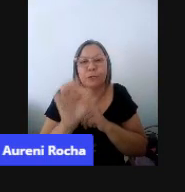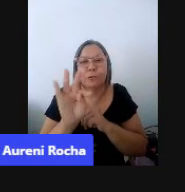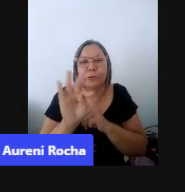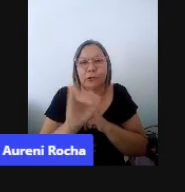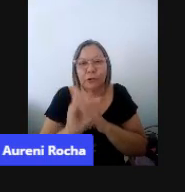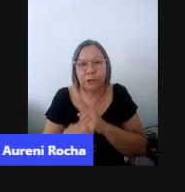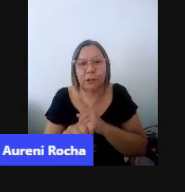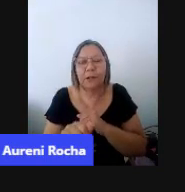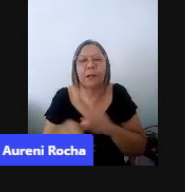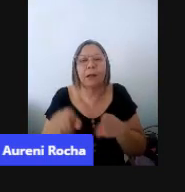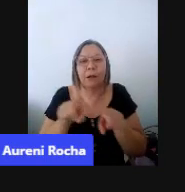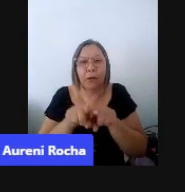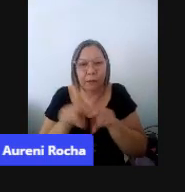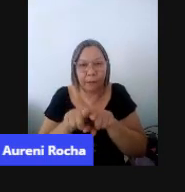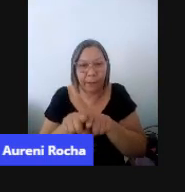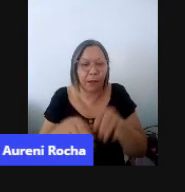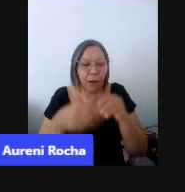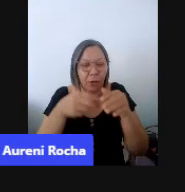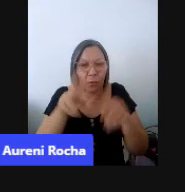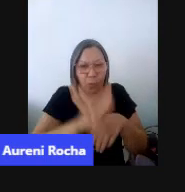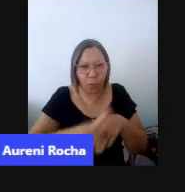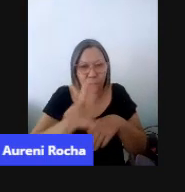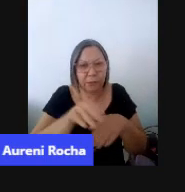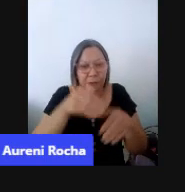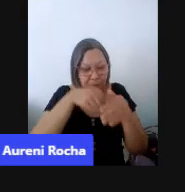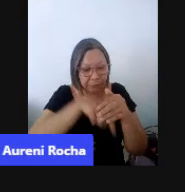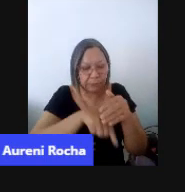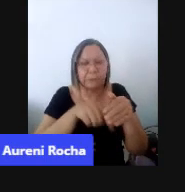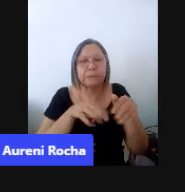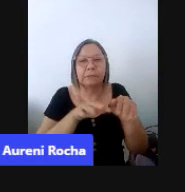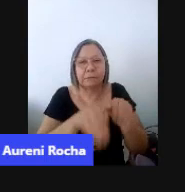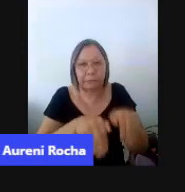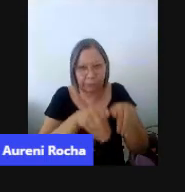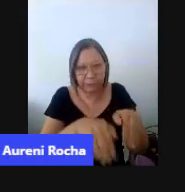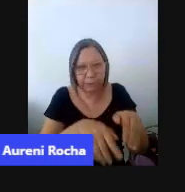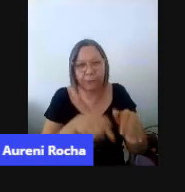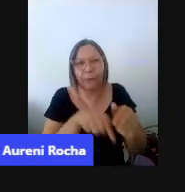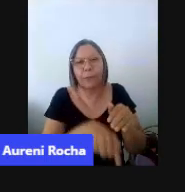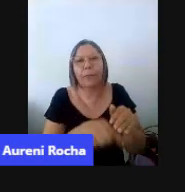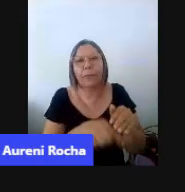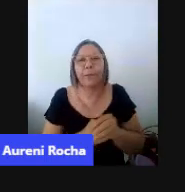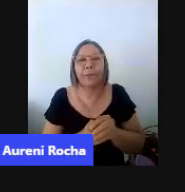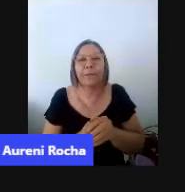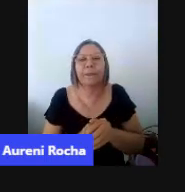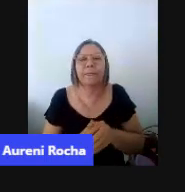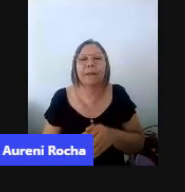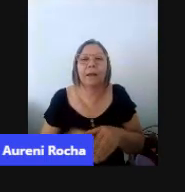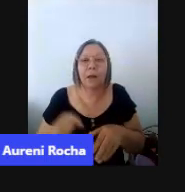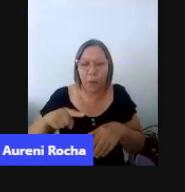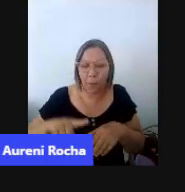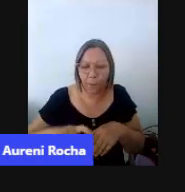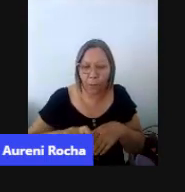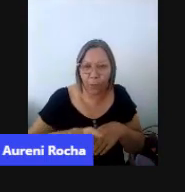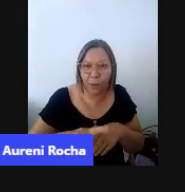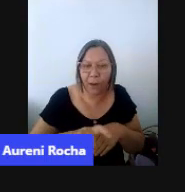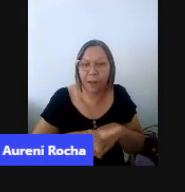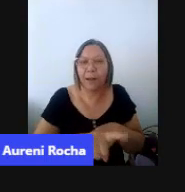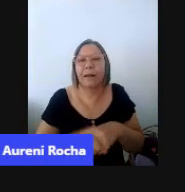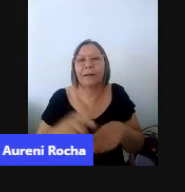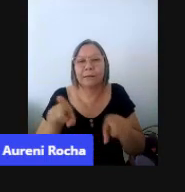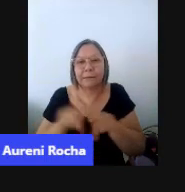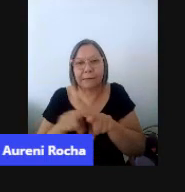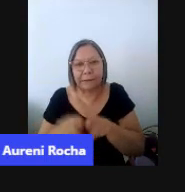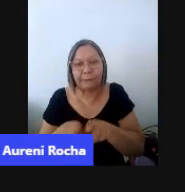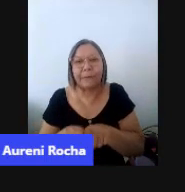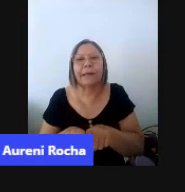né? essa lagarta usando o buraco do Tatu Canastra, e ali, para